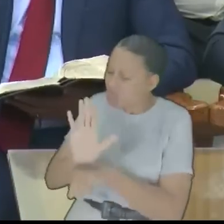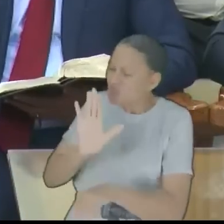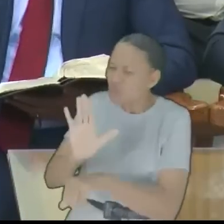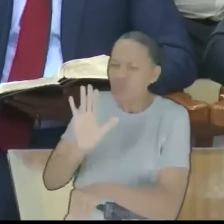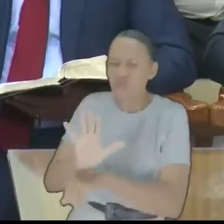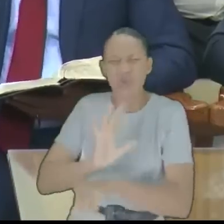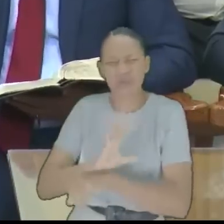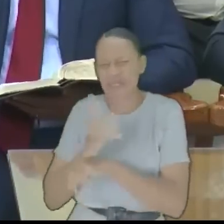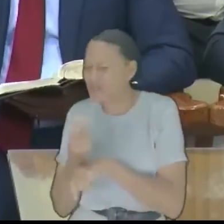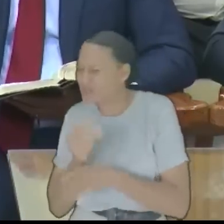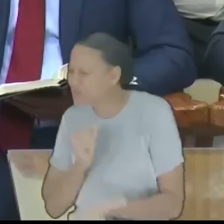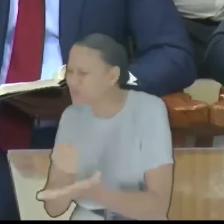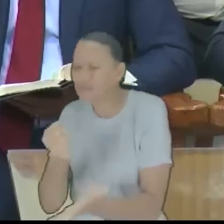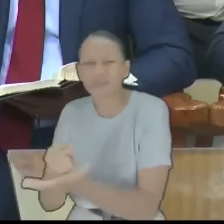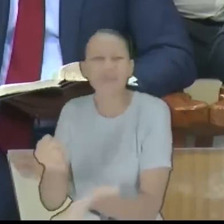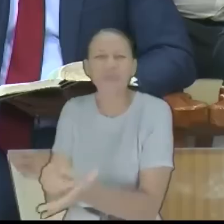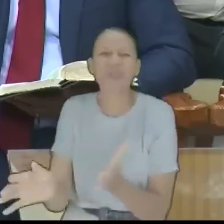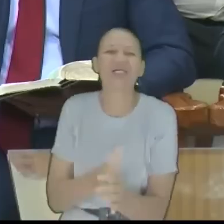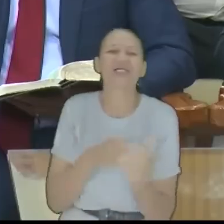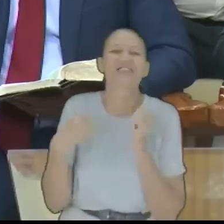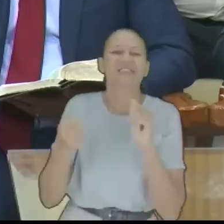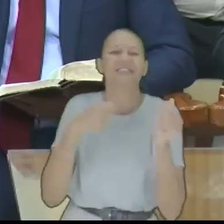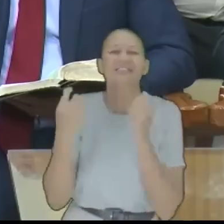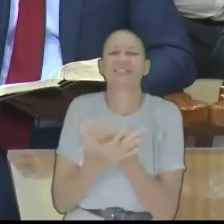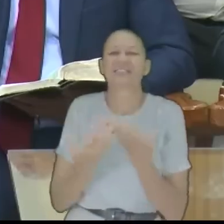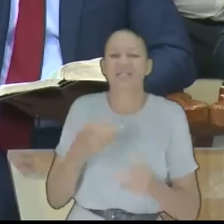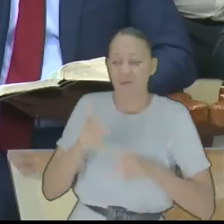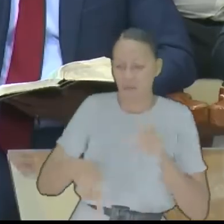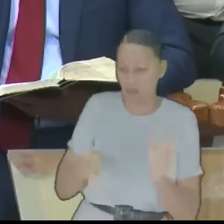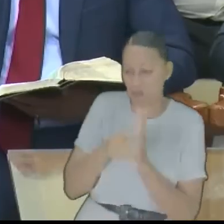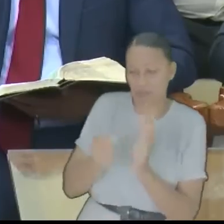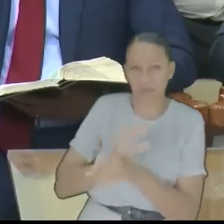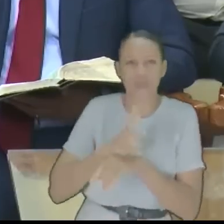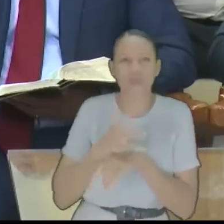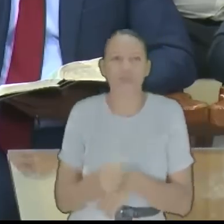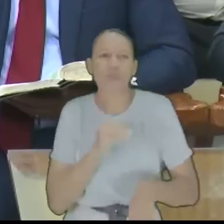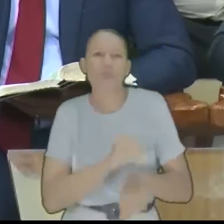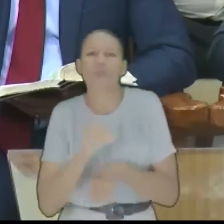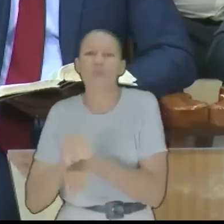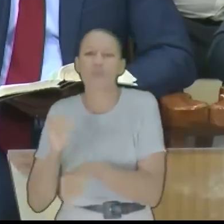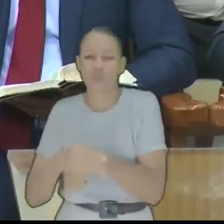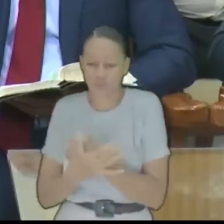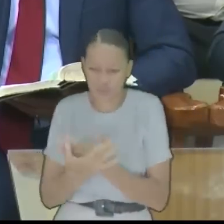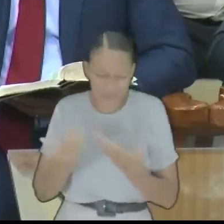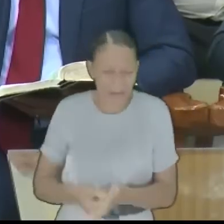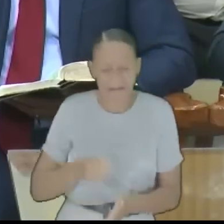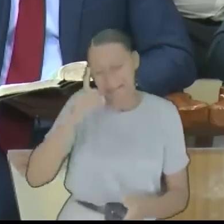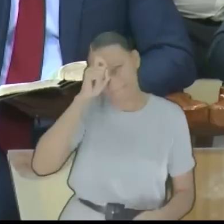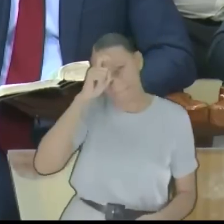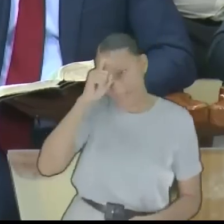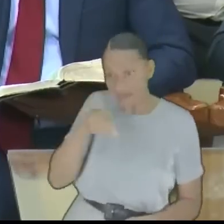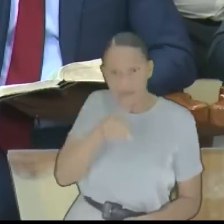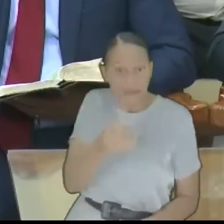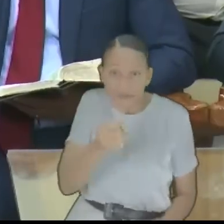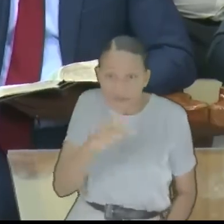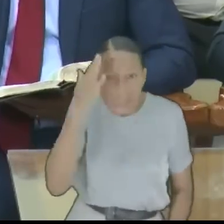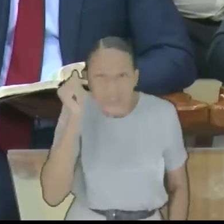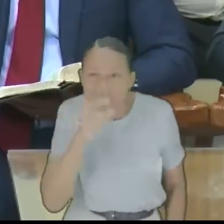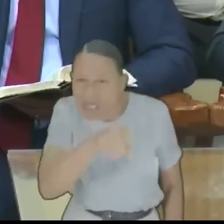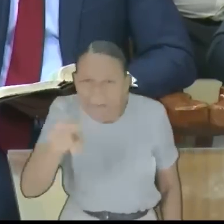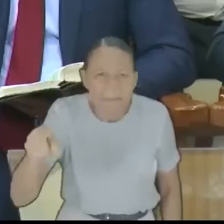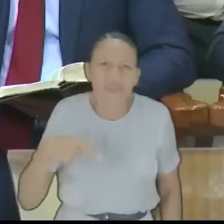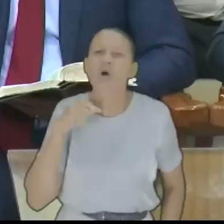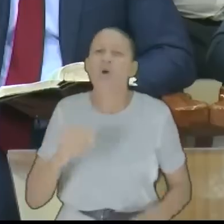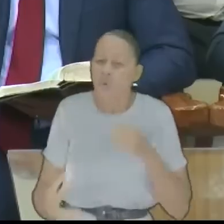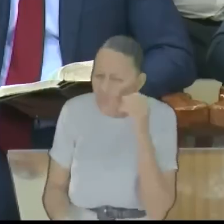igreja. Aleluia. Era o povo da igreja que cuidava. Hospital, se você não sabia,